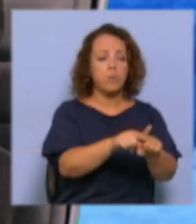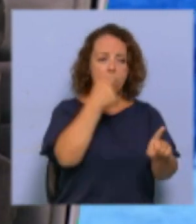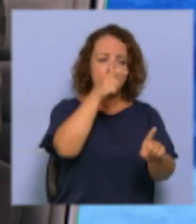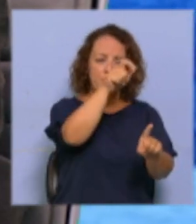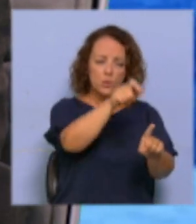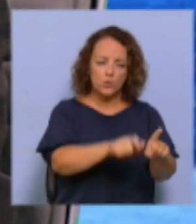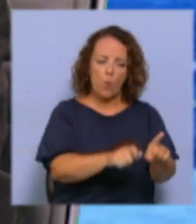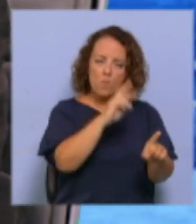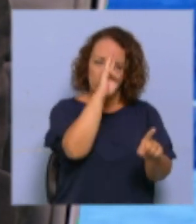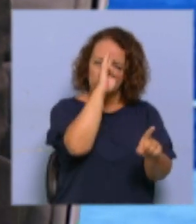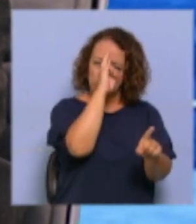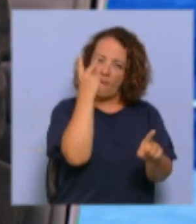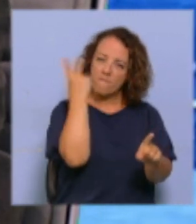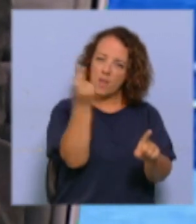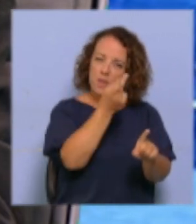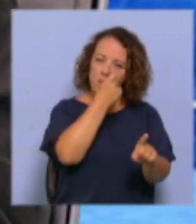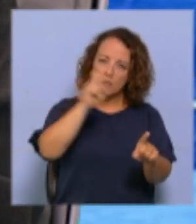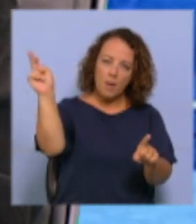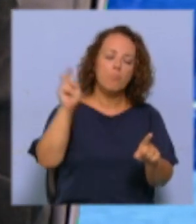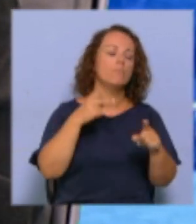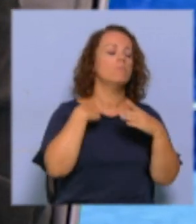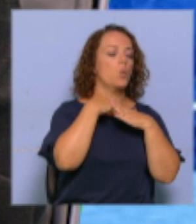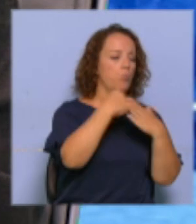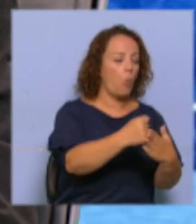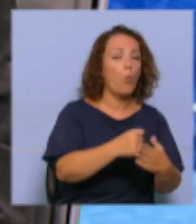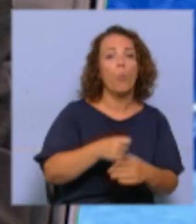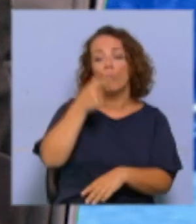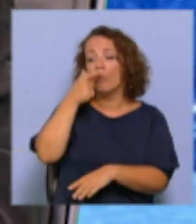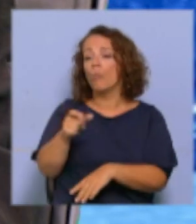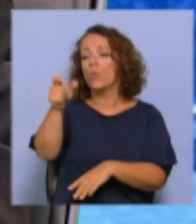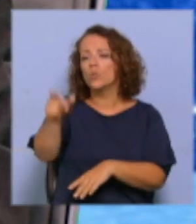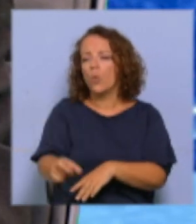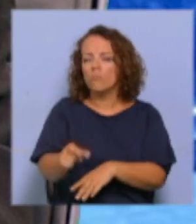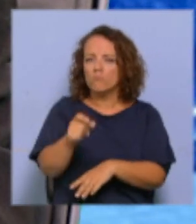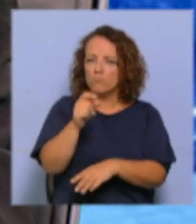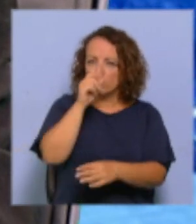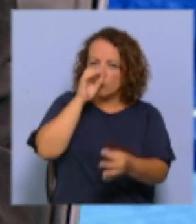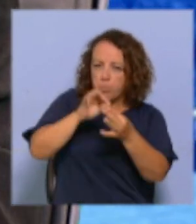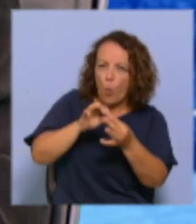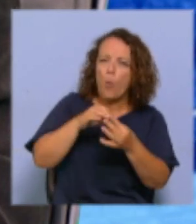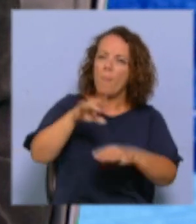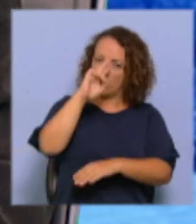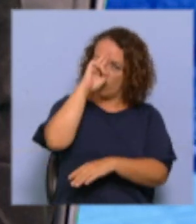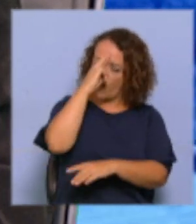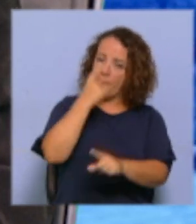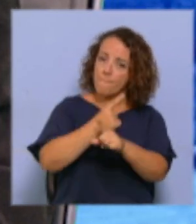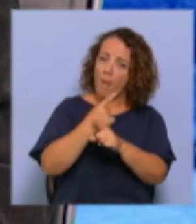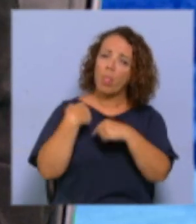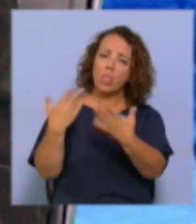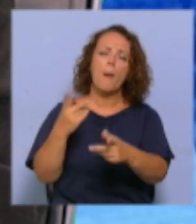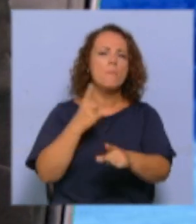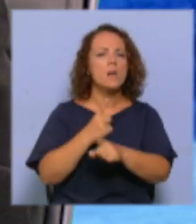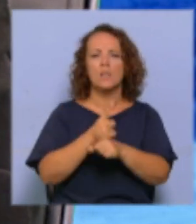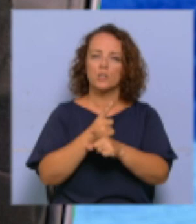fez do pouco que teve o empenho da sua vida. Portanto, esta parábola deve ser lida